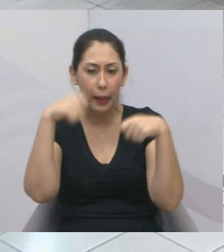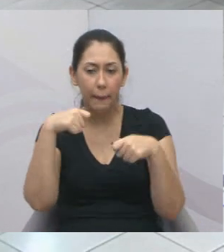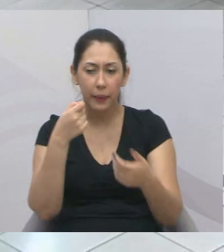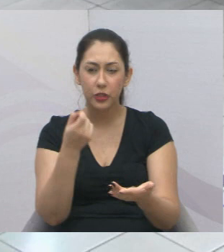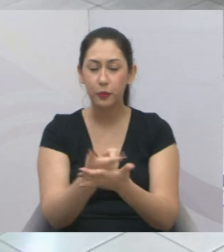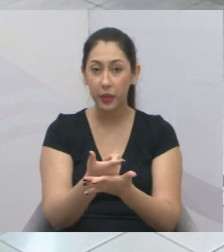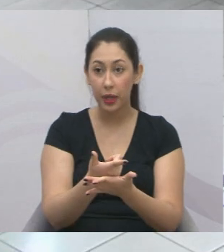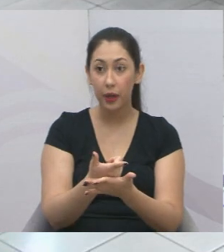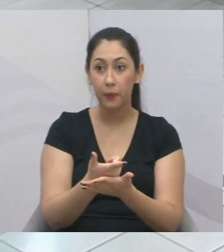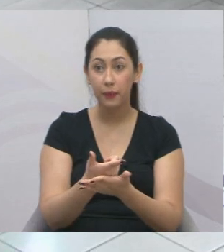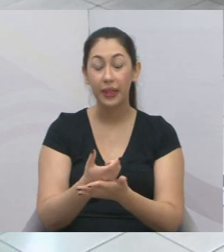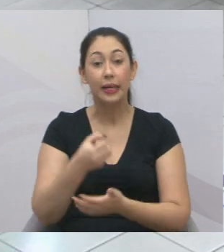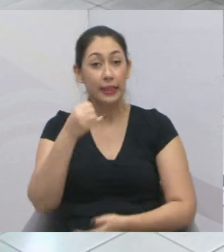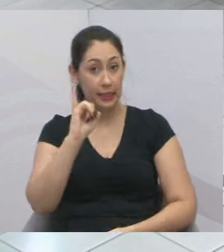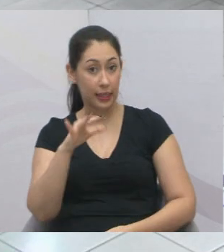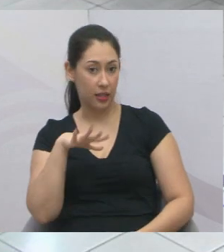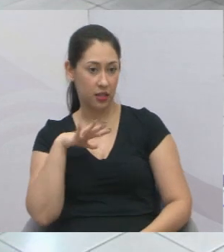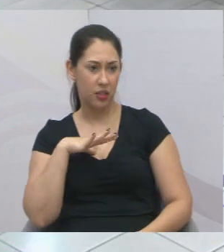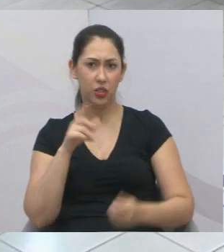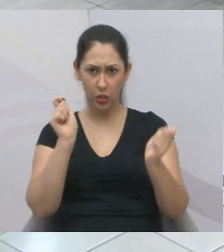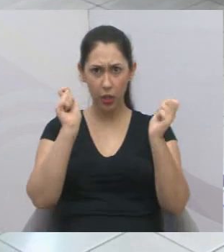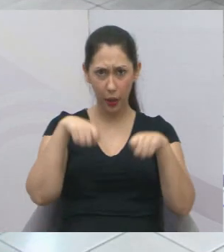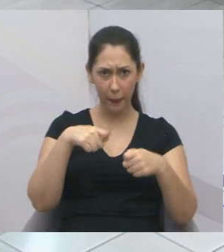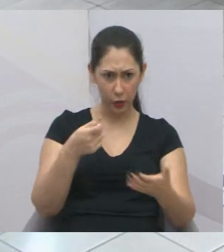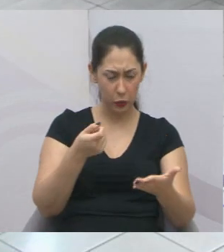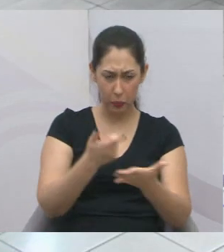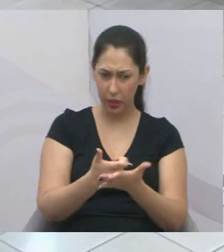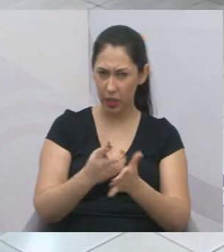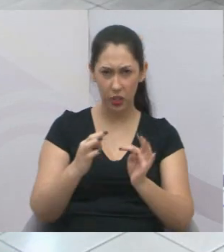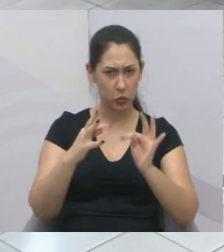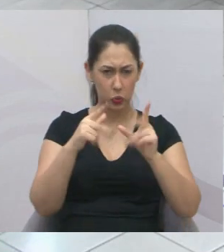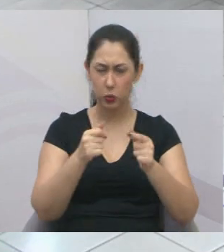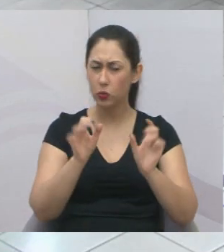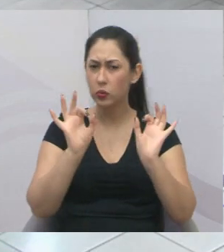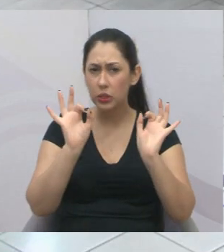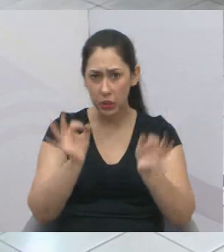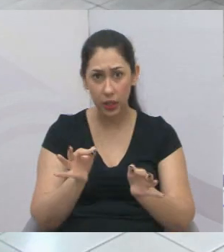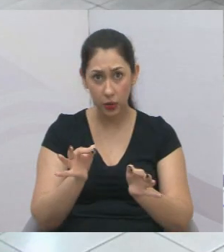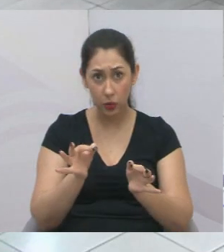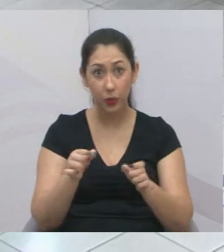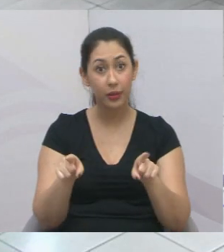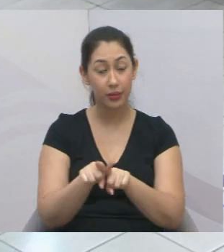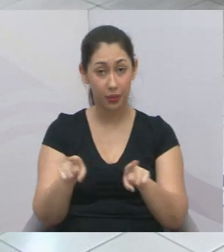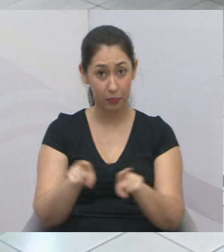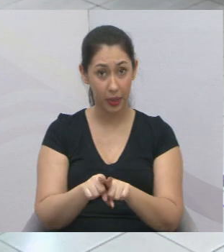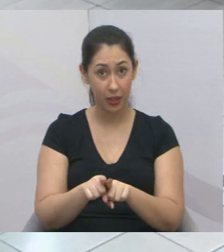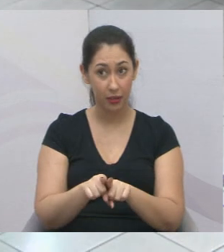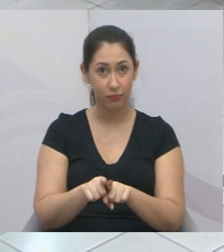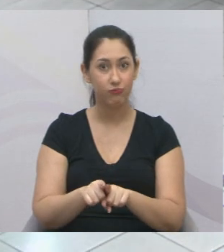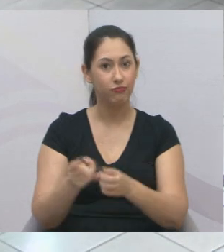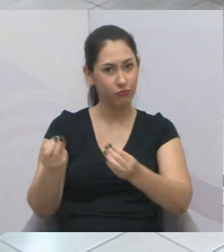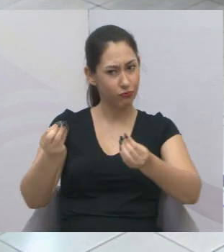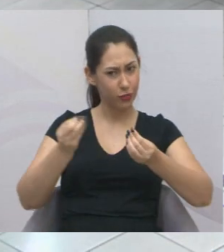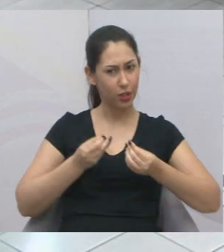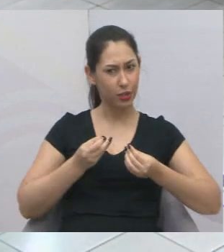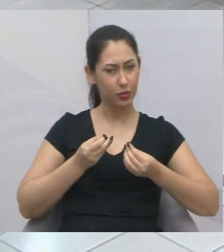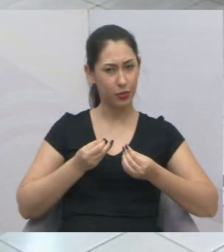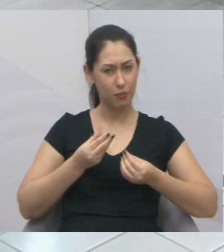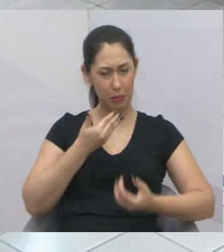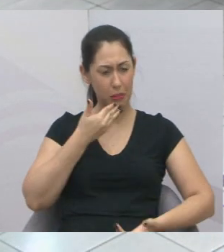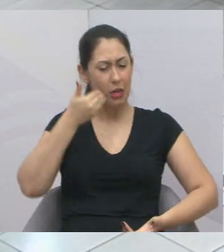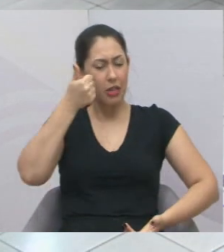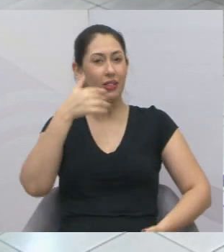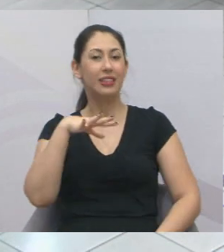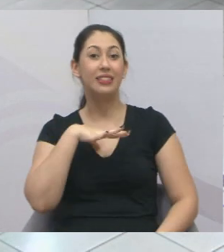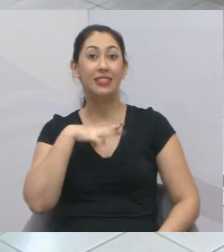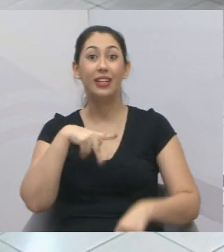Então, como o município tem uma capacidade financeira de estar em dia com seus pagamentos e ainda ser presenteado pelo governo federal em as melhores cidades